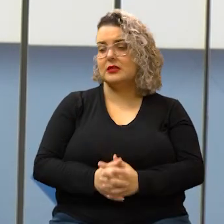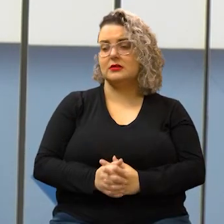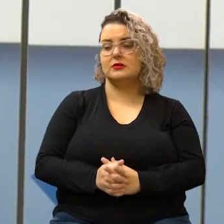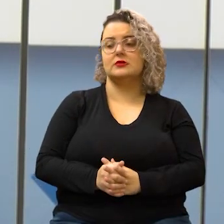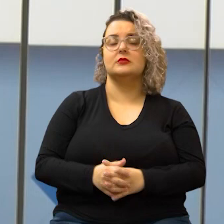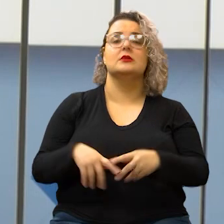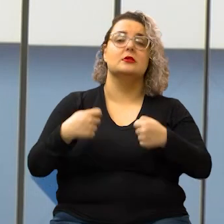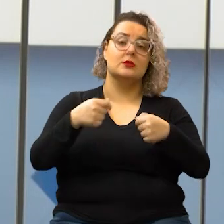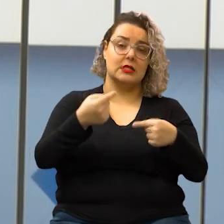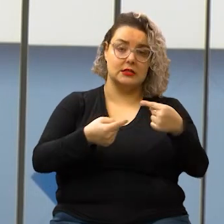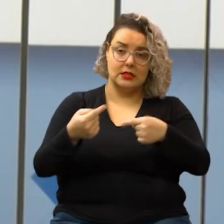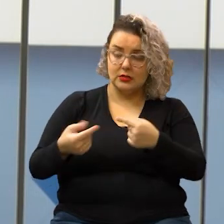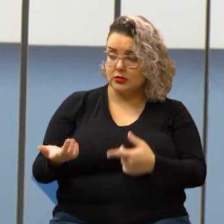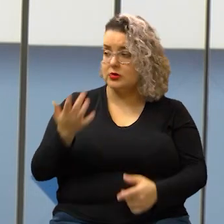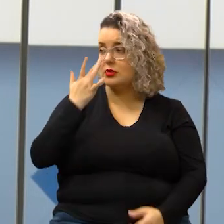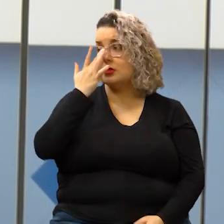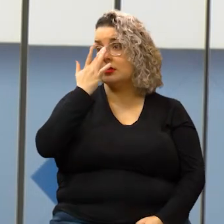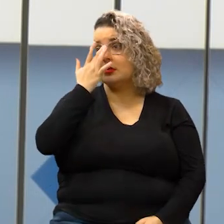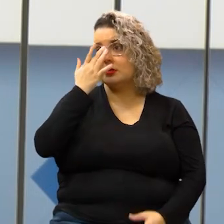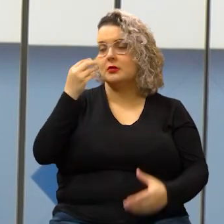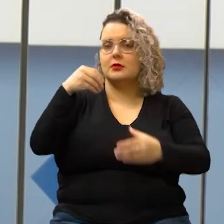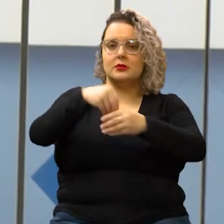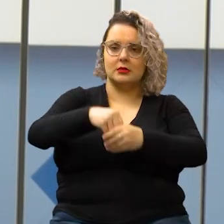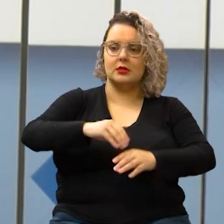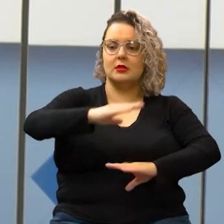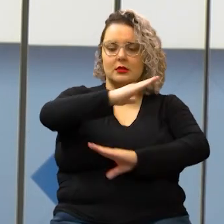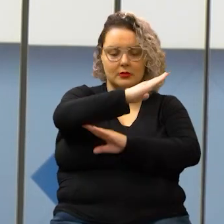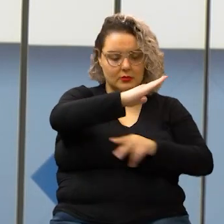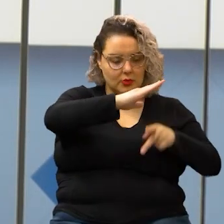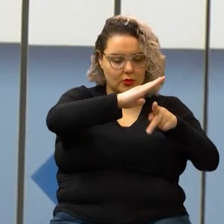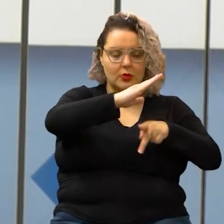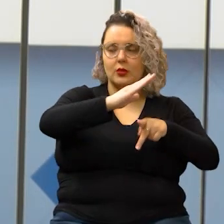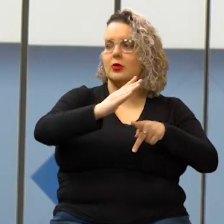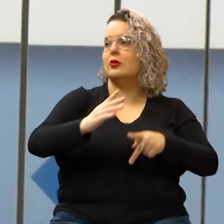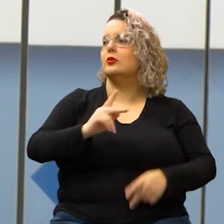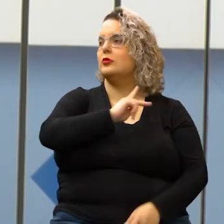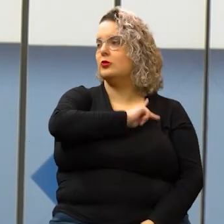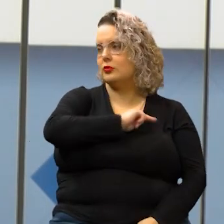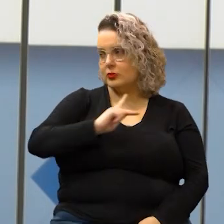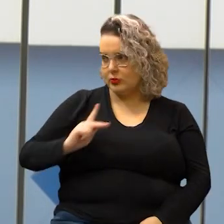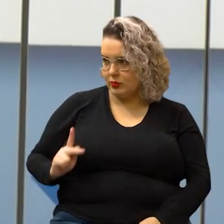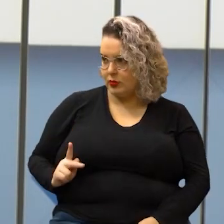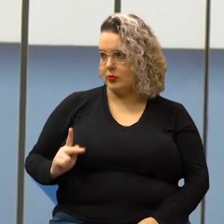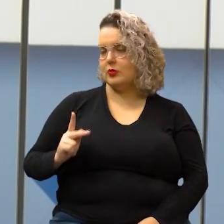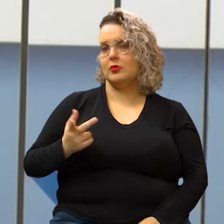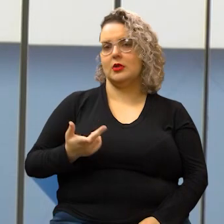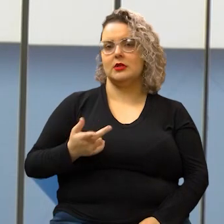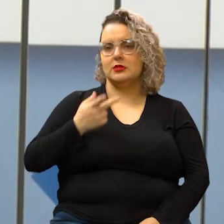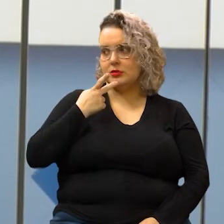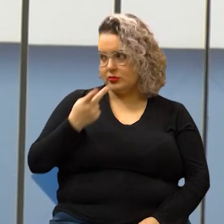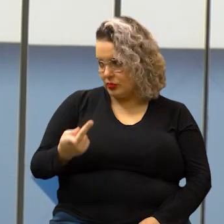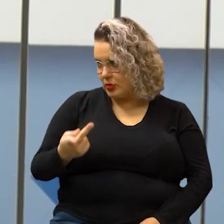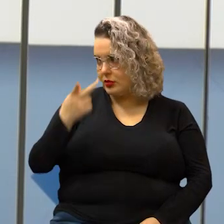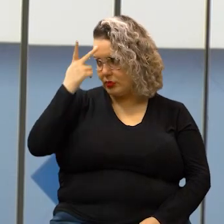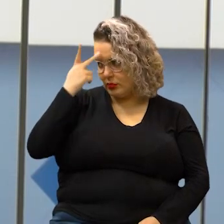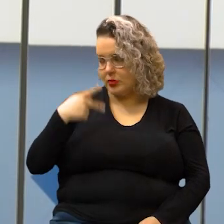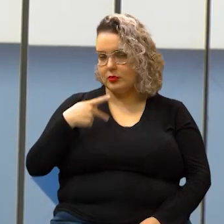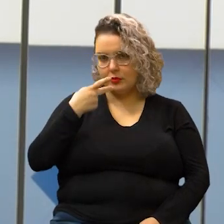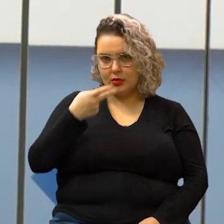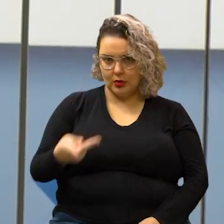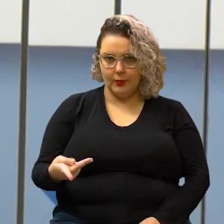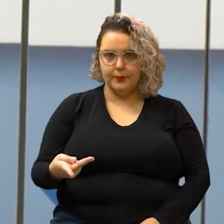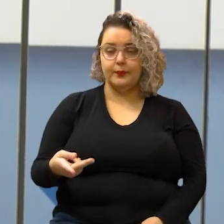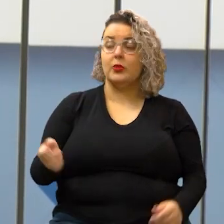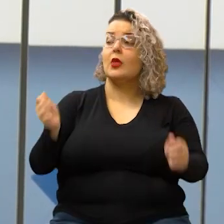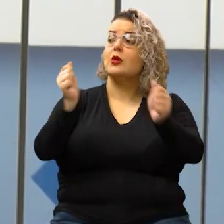ser discutidas dentro da Casa do Povo, da Câmara Municipal, como o próprio vereador Rossini disse, mas também junto